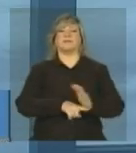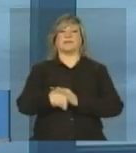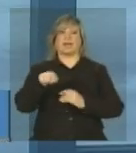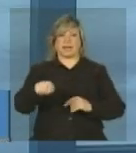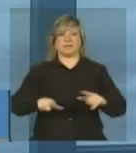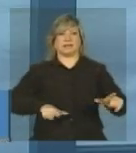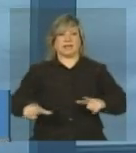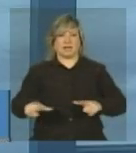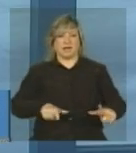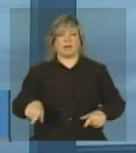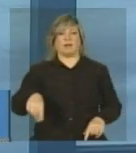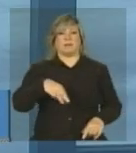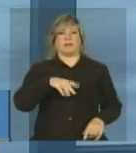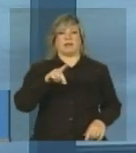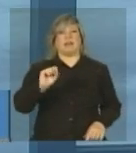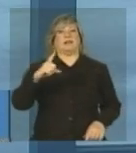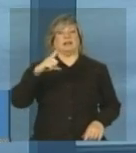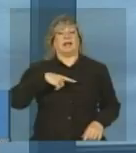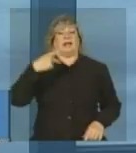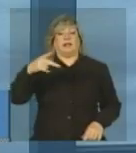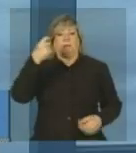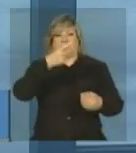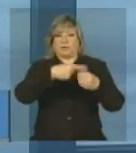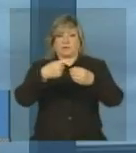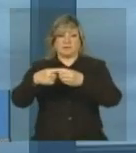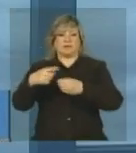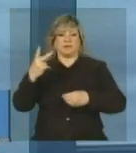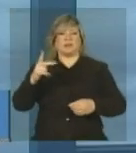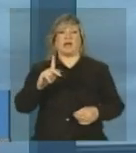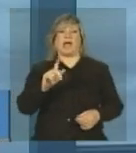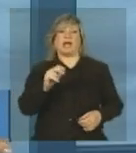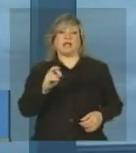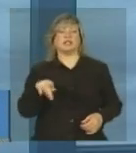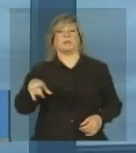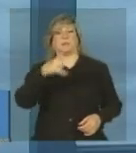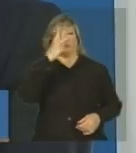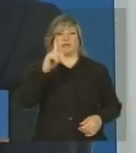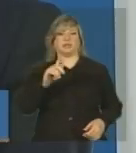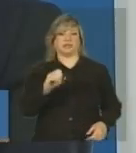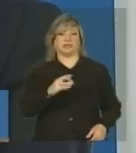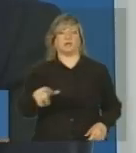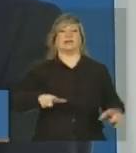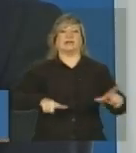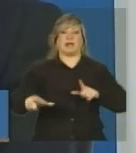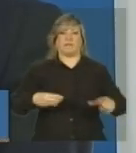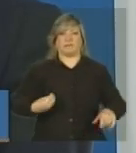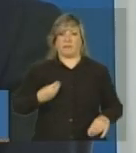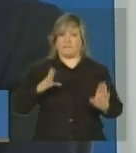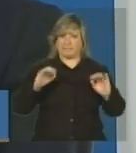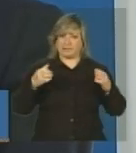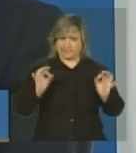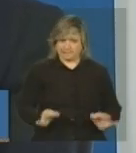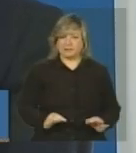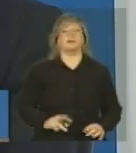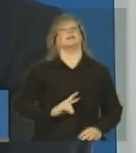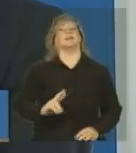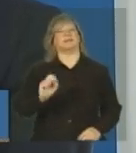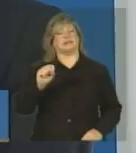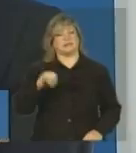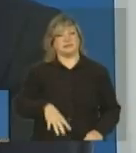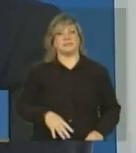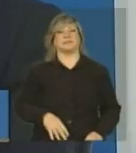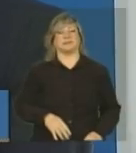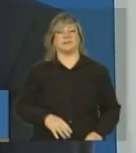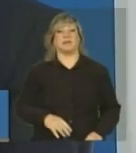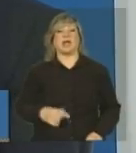Ministério do Desenvolvimento Social tem naquele município para garantir que o gestor trabalhe e que o sistema funcione da forma adequada. Exatamente, Renata. Eu não diria